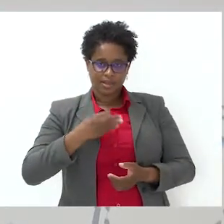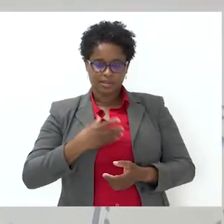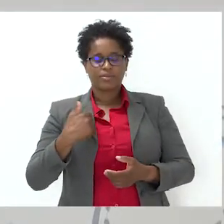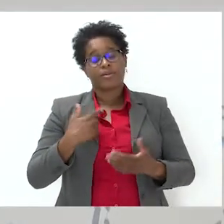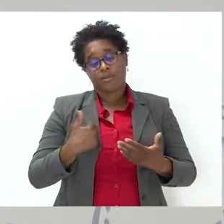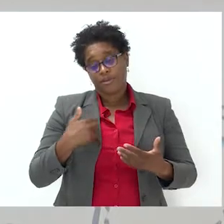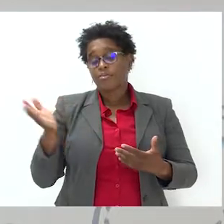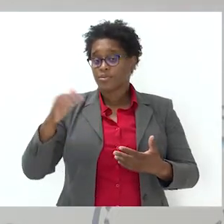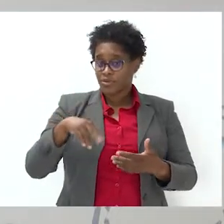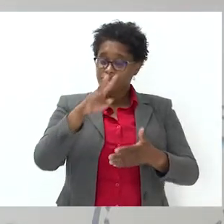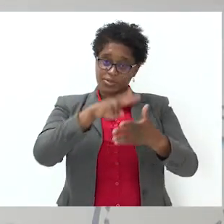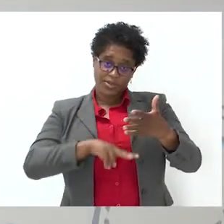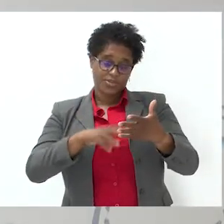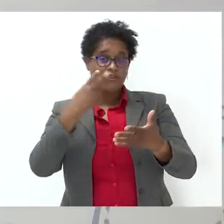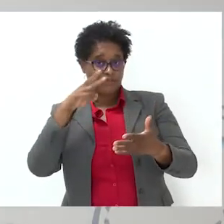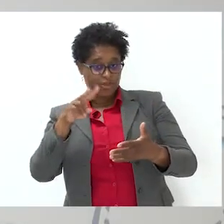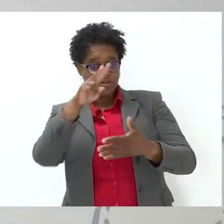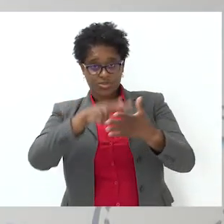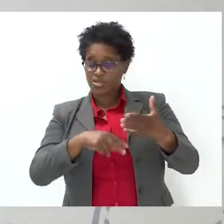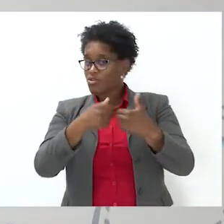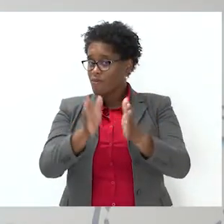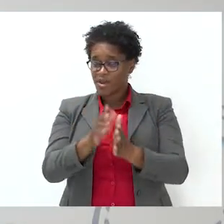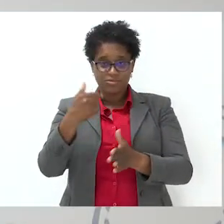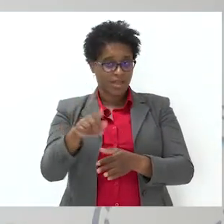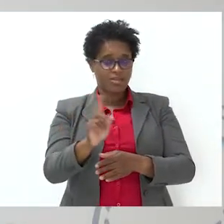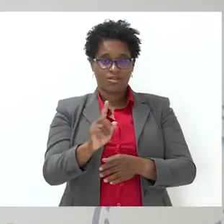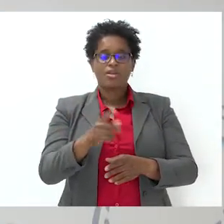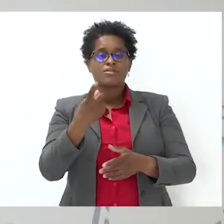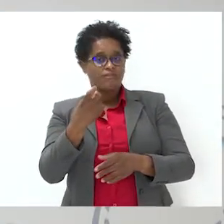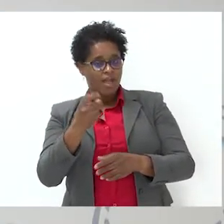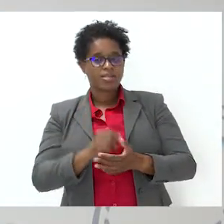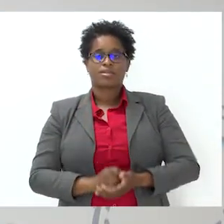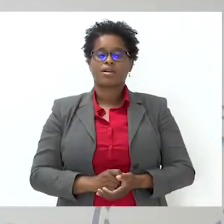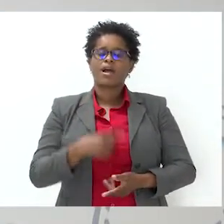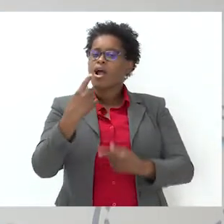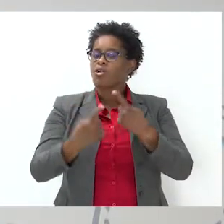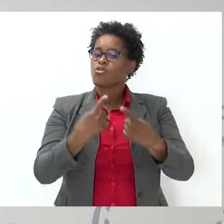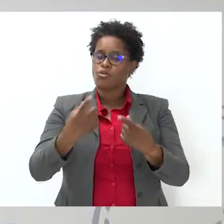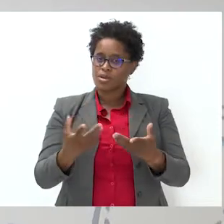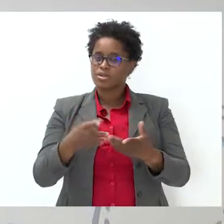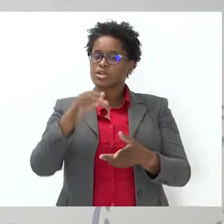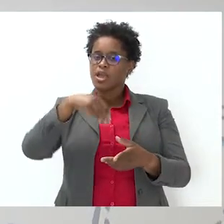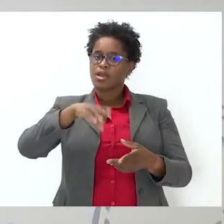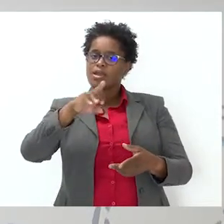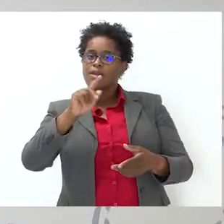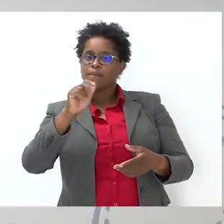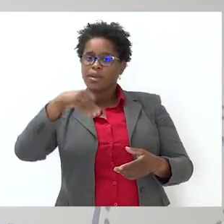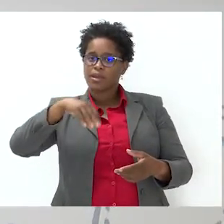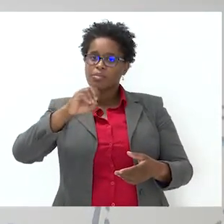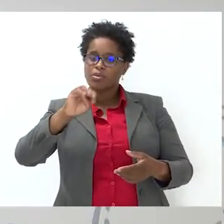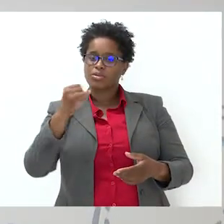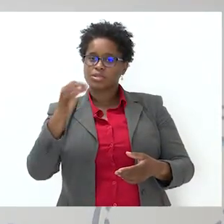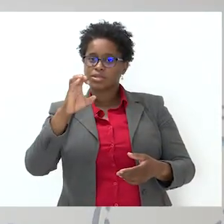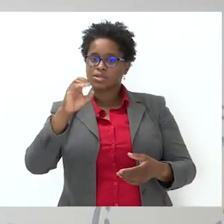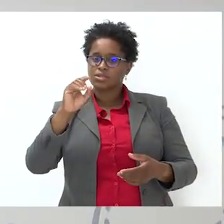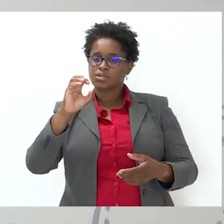texto. Como viram, o texto não está completo. Então, faltam algumas preposições.